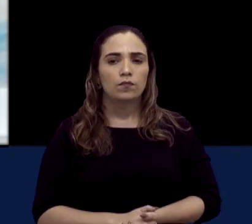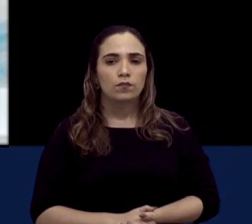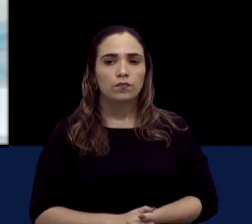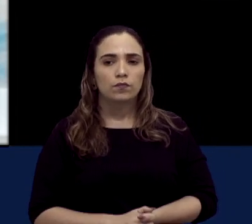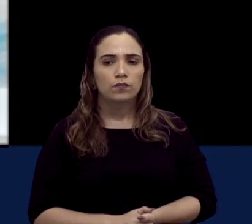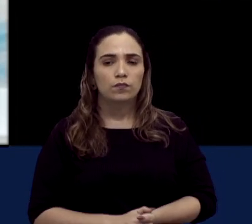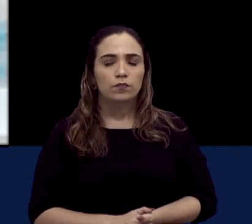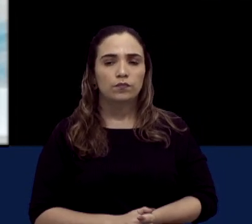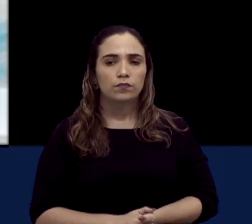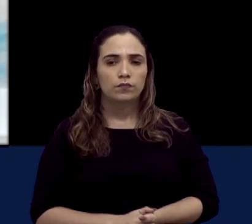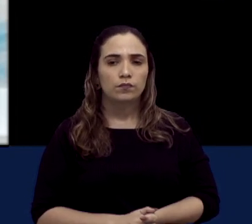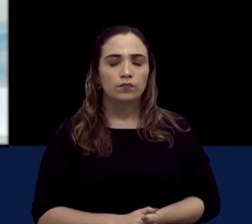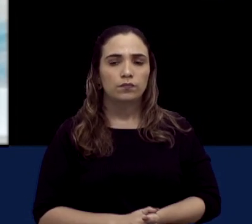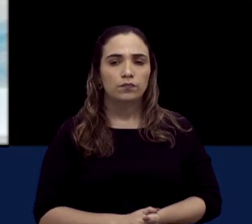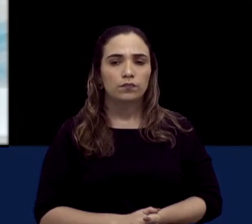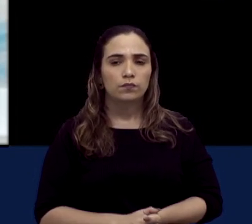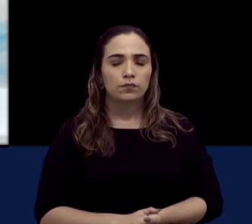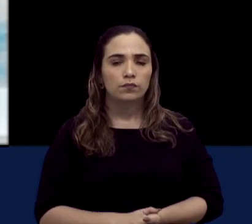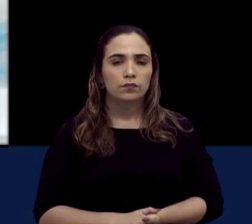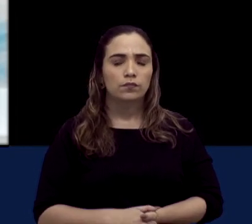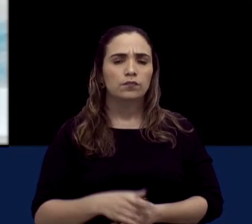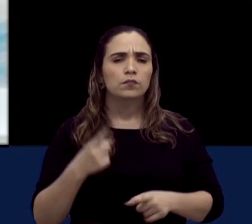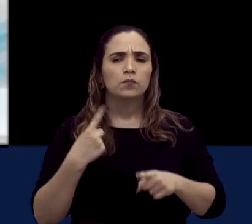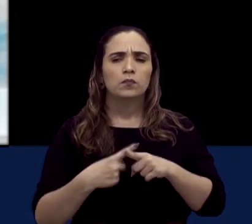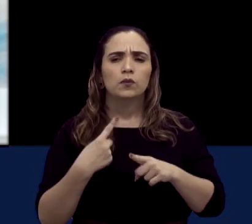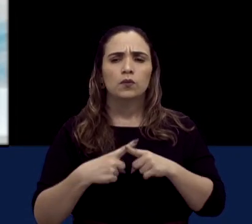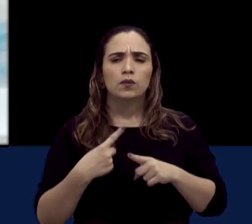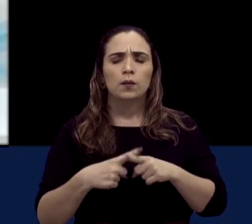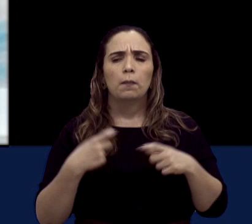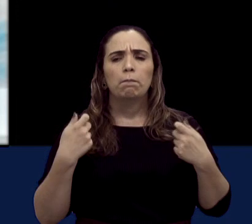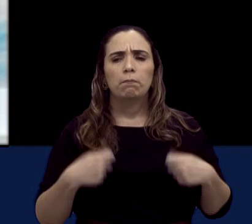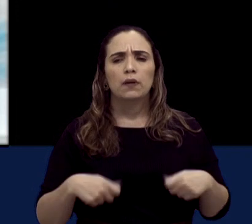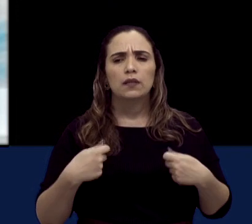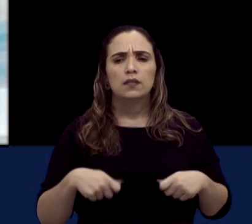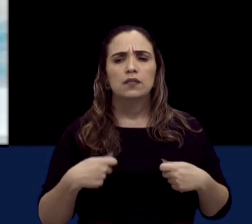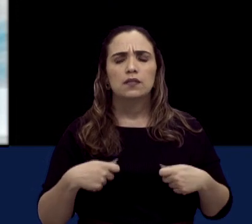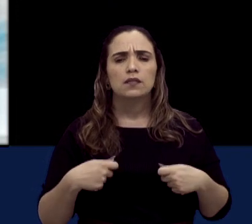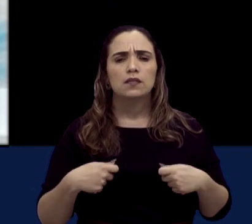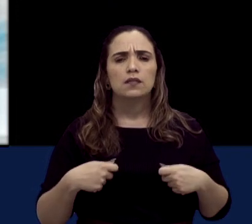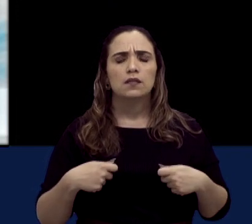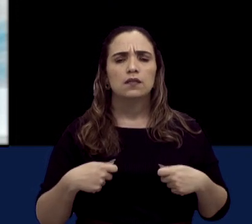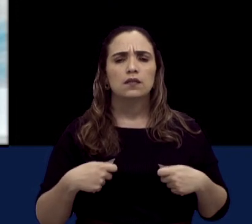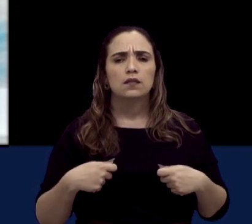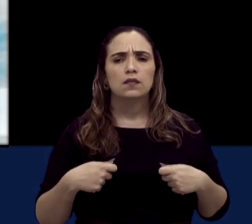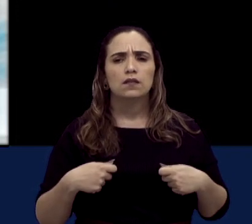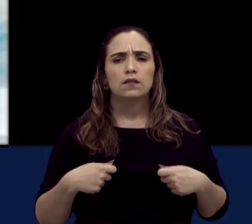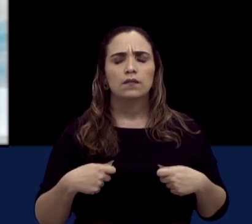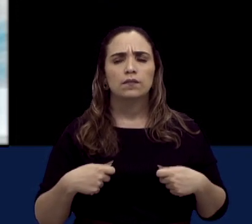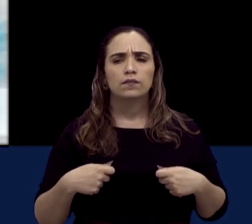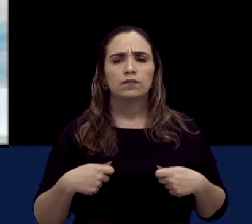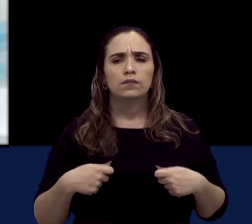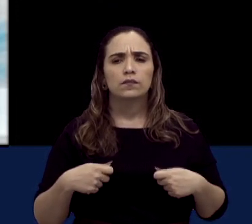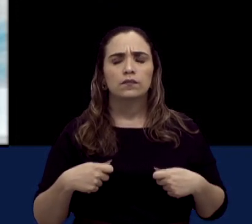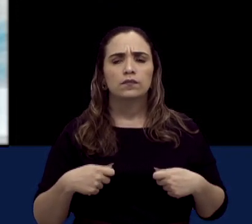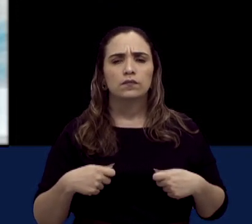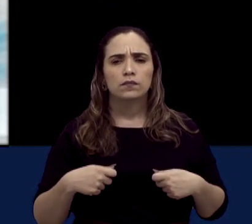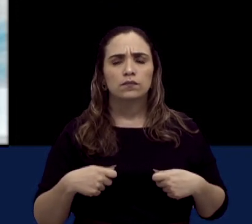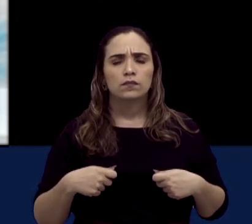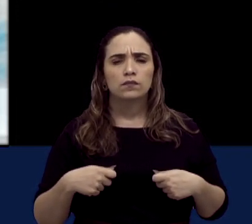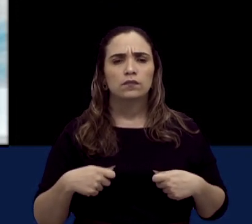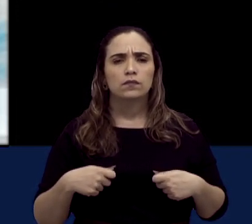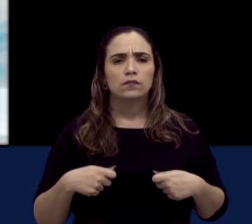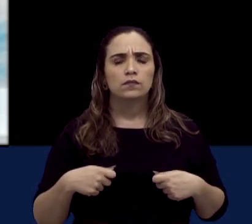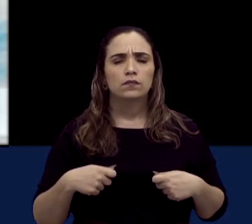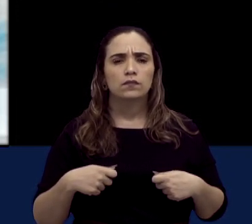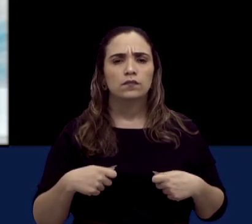para vocês, que era a grande inquietação. Por que tem que ser por contrato de gestão? Por que a gestão por resultado não